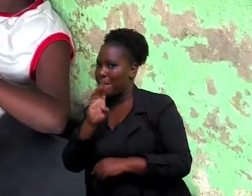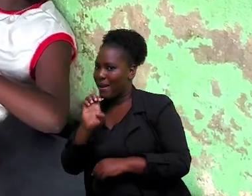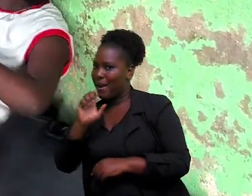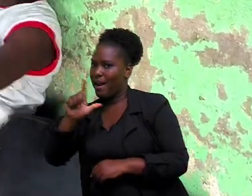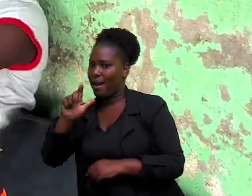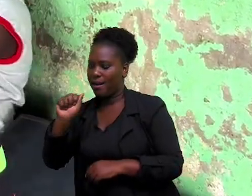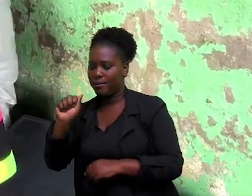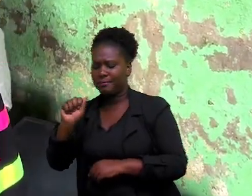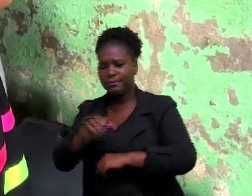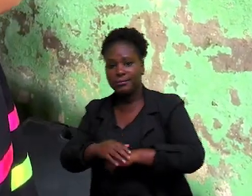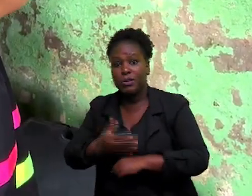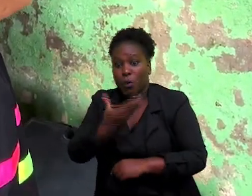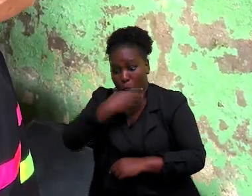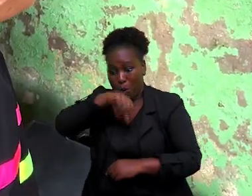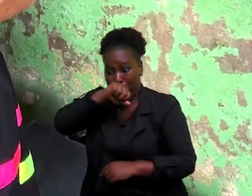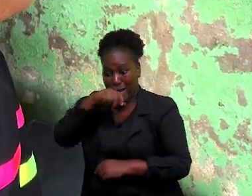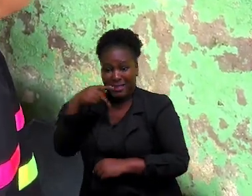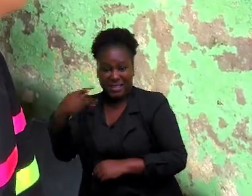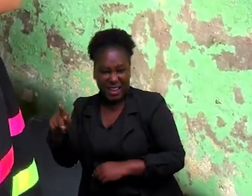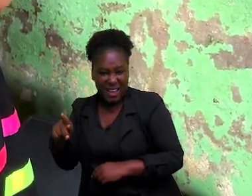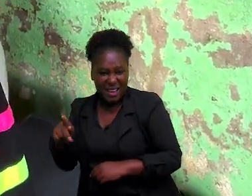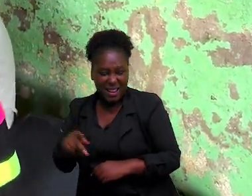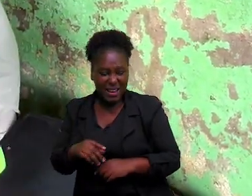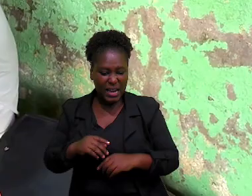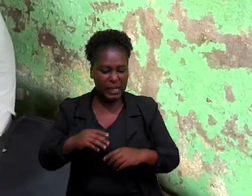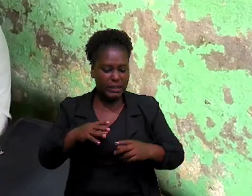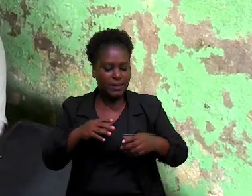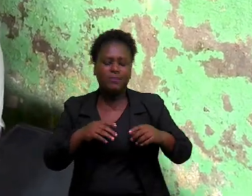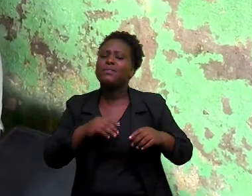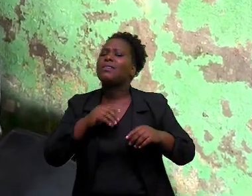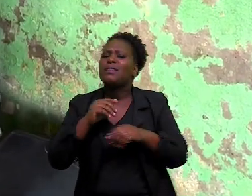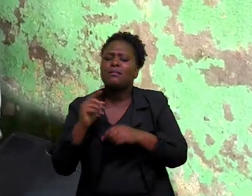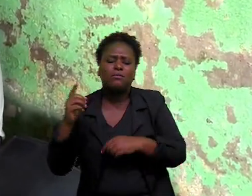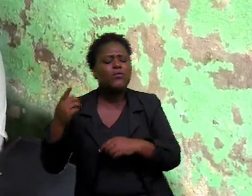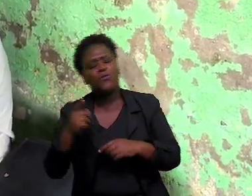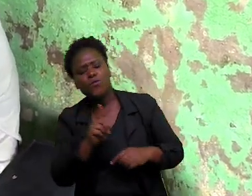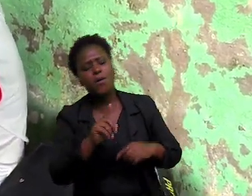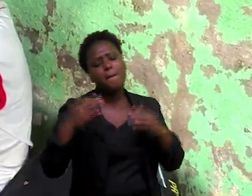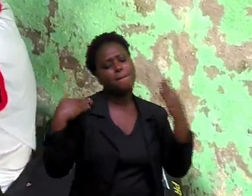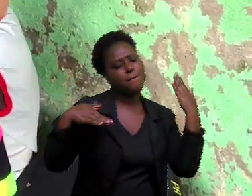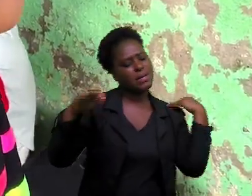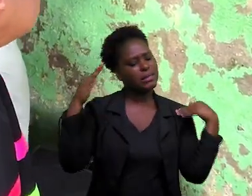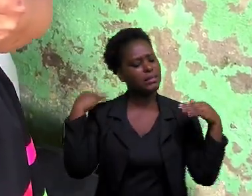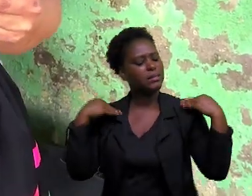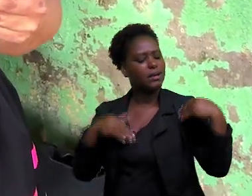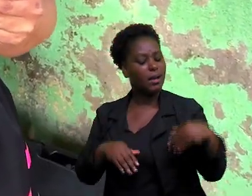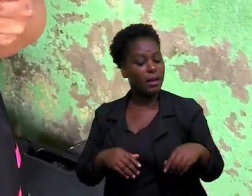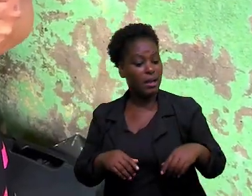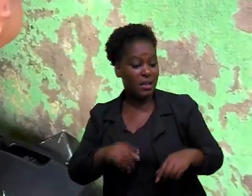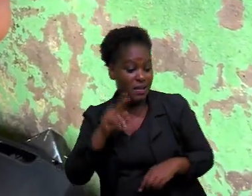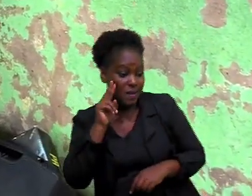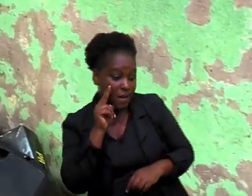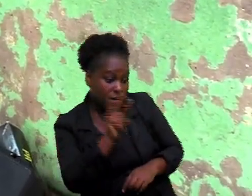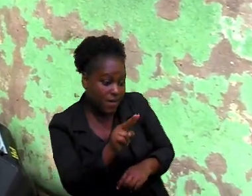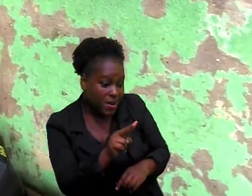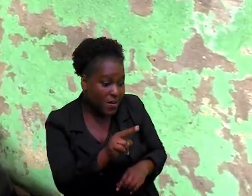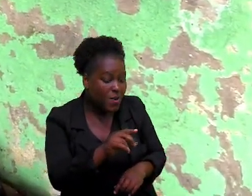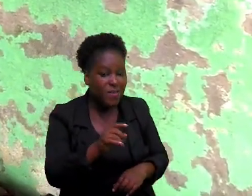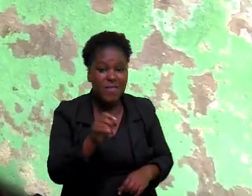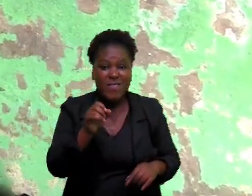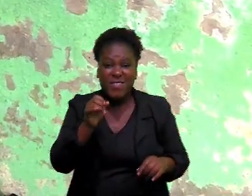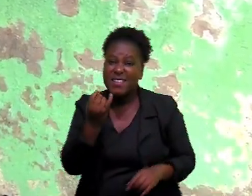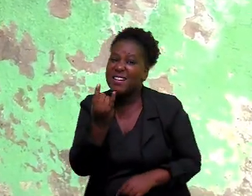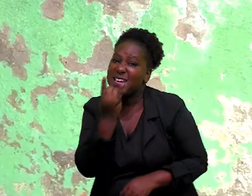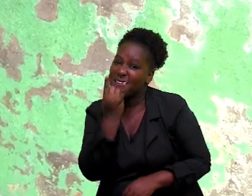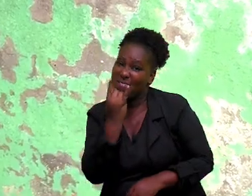pela fera e decide então entregar sua vida ao estranho e ser trocado é a liberdade